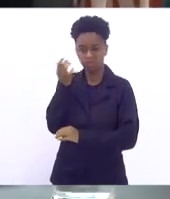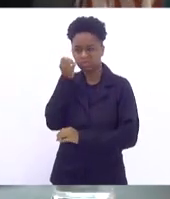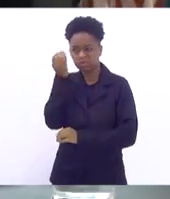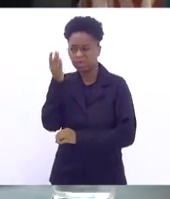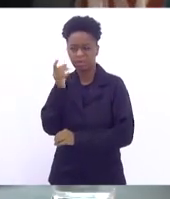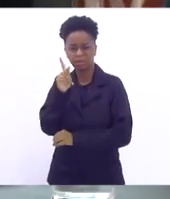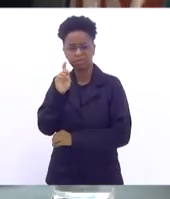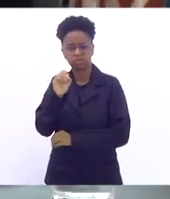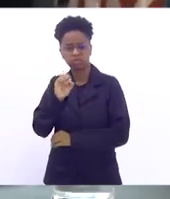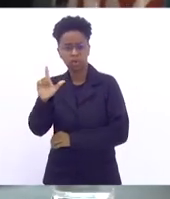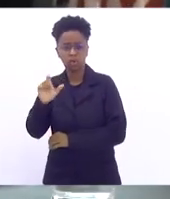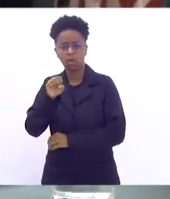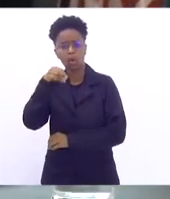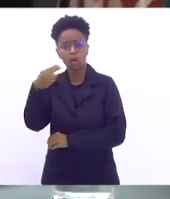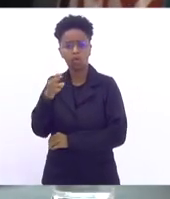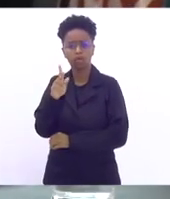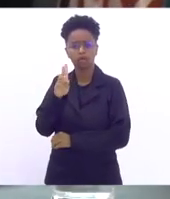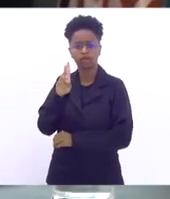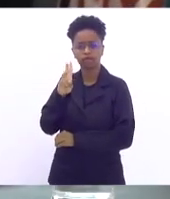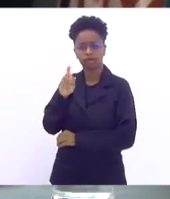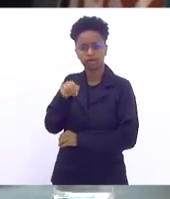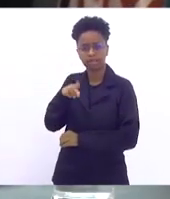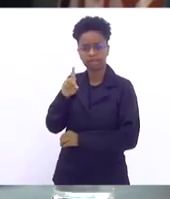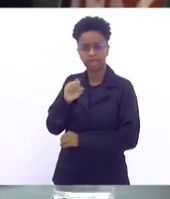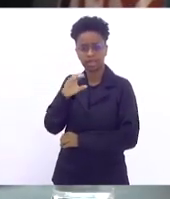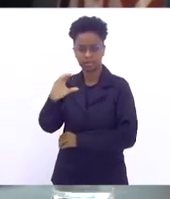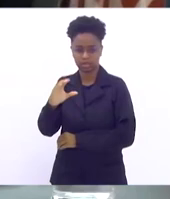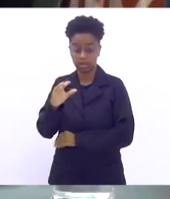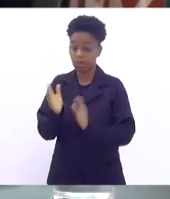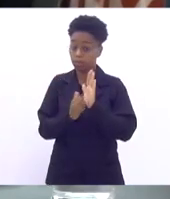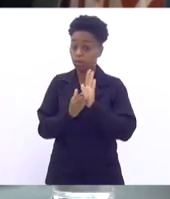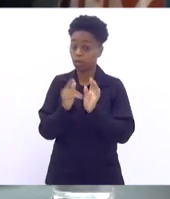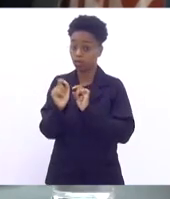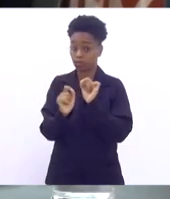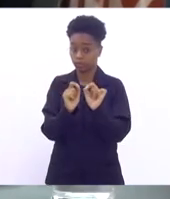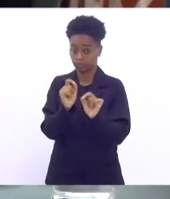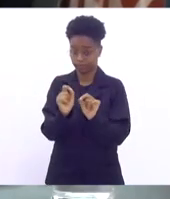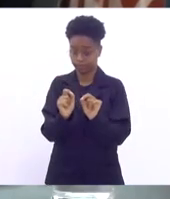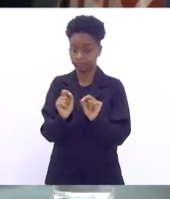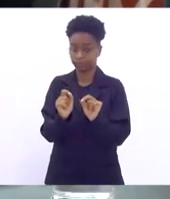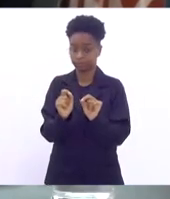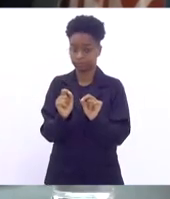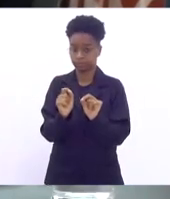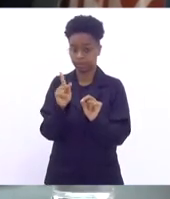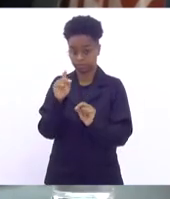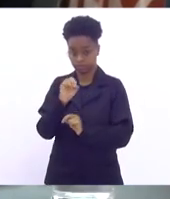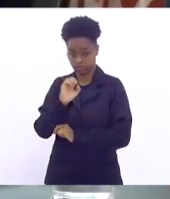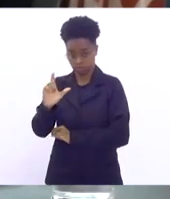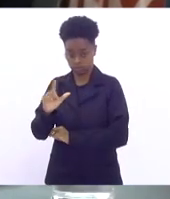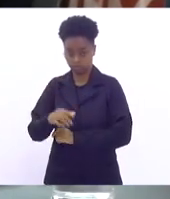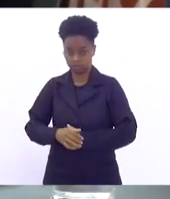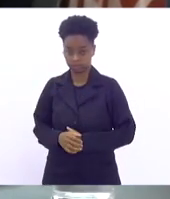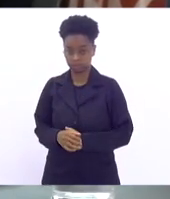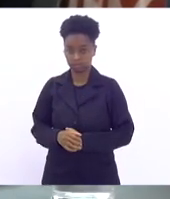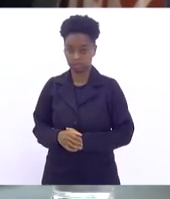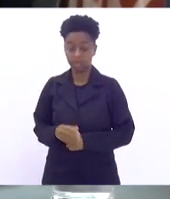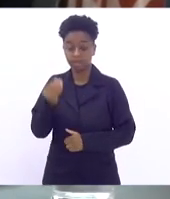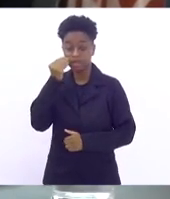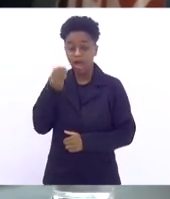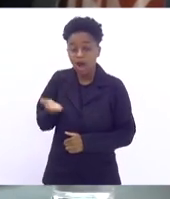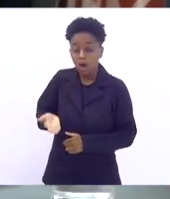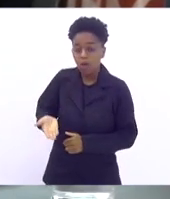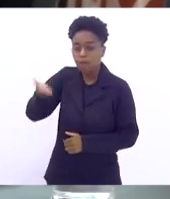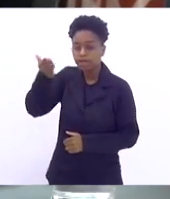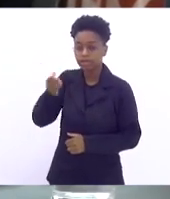do valdec foi do pessoal propôs foi para aumentar para